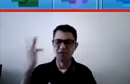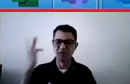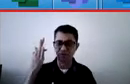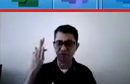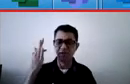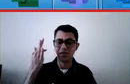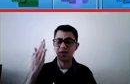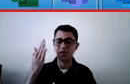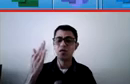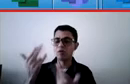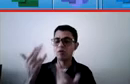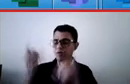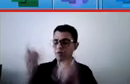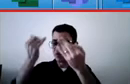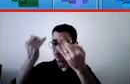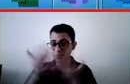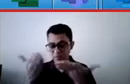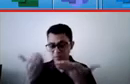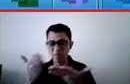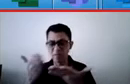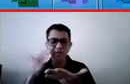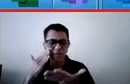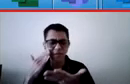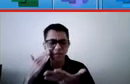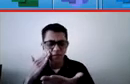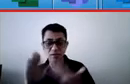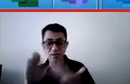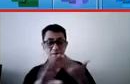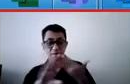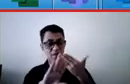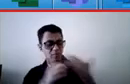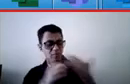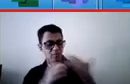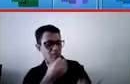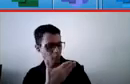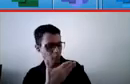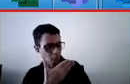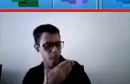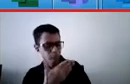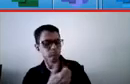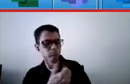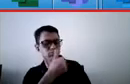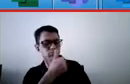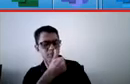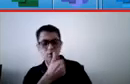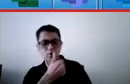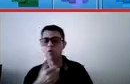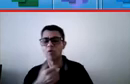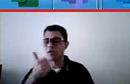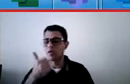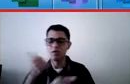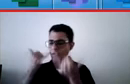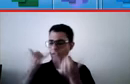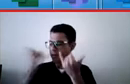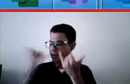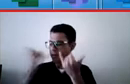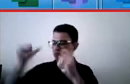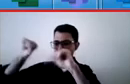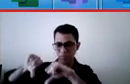falando anteriormente. É, saber separar muito bem o que é uma informação positiva e negativa e disso